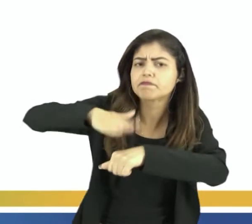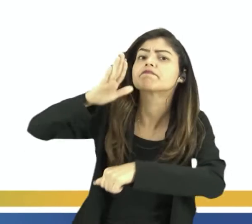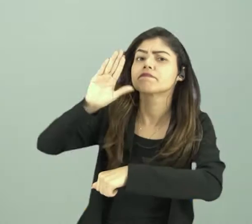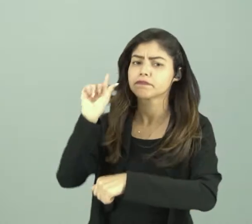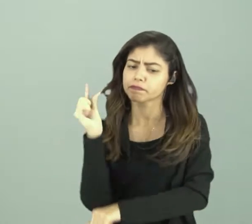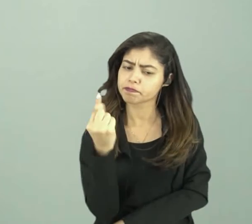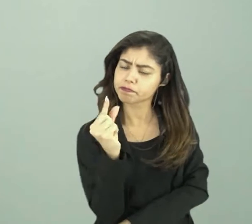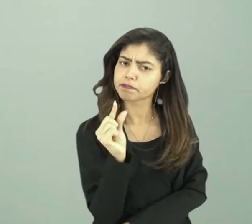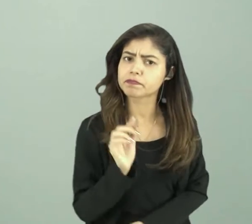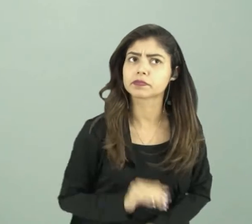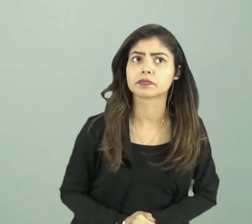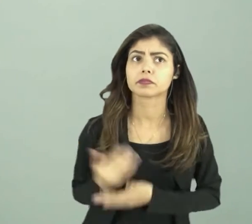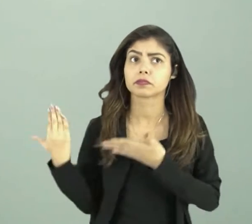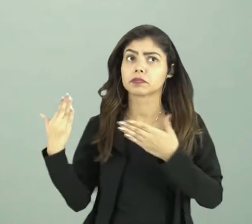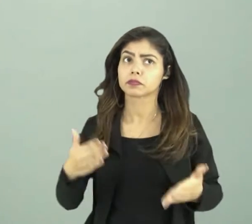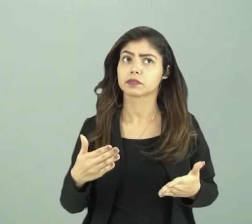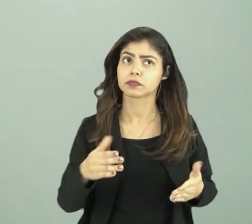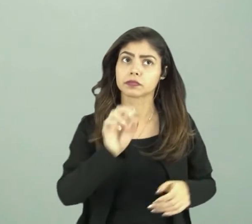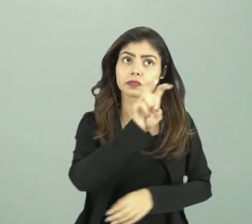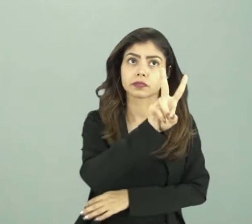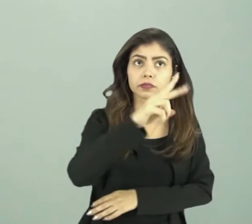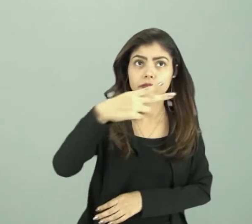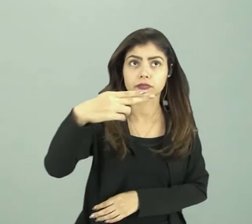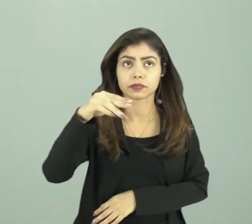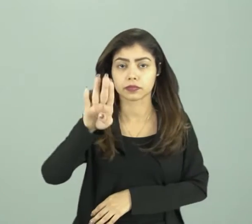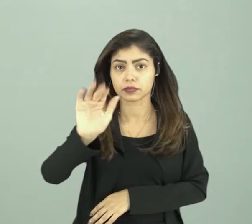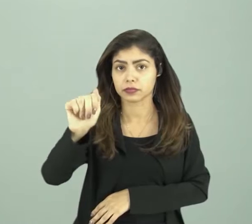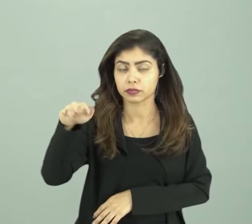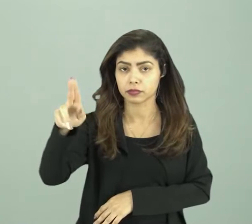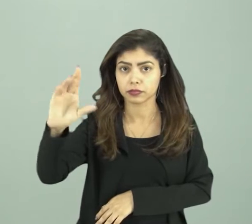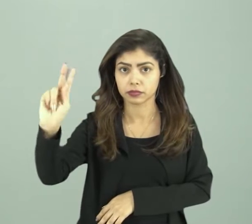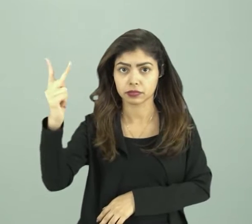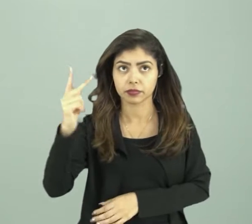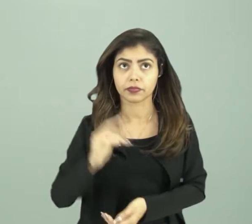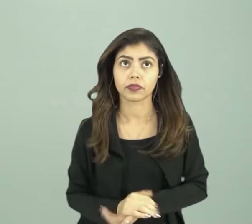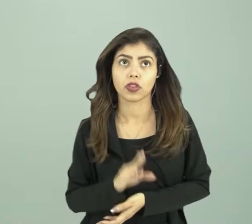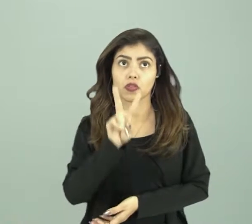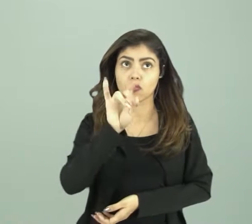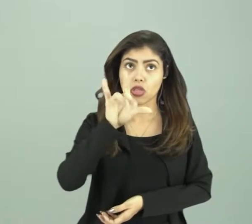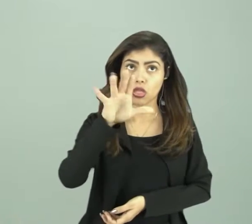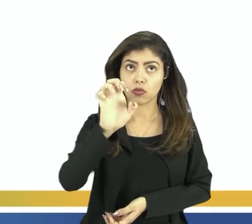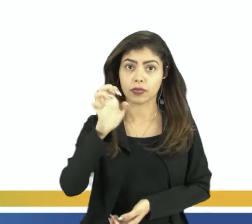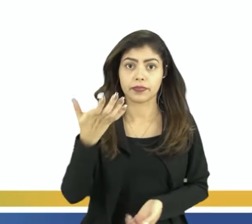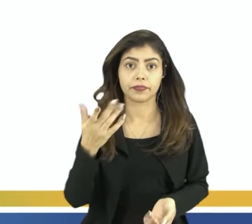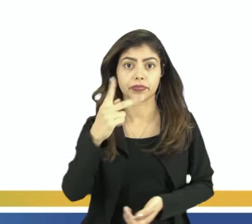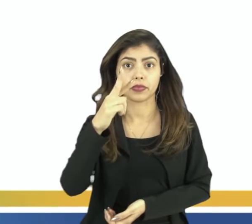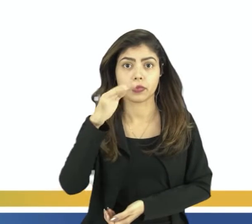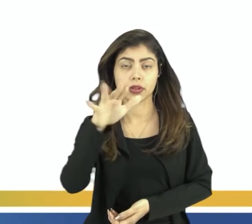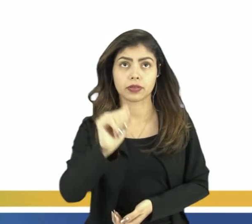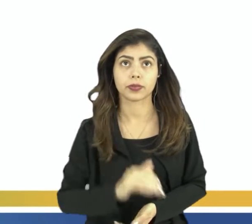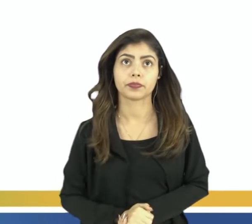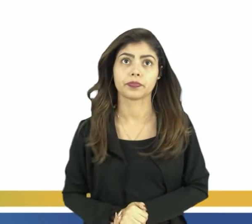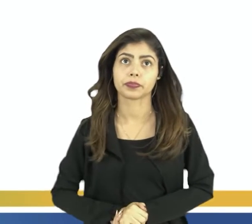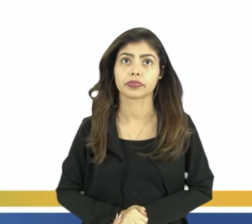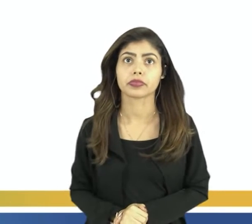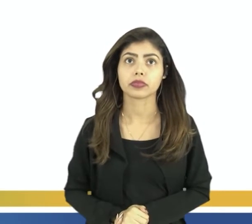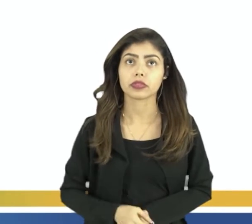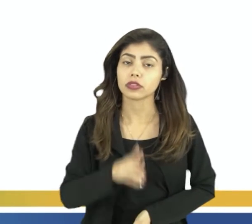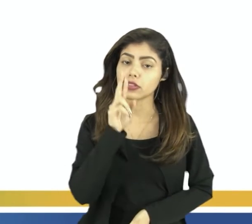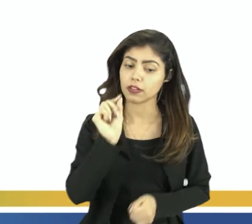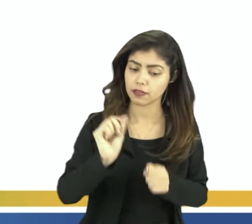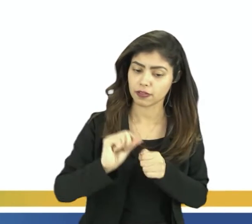mais e entender referente à fórmula do prisma. O volume do prisma